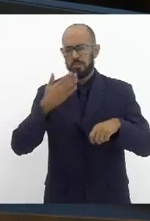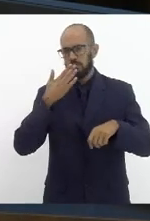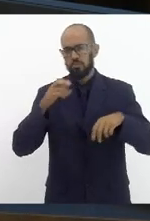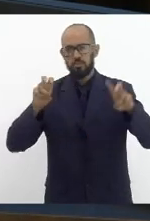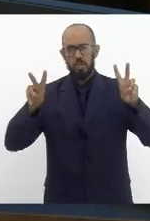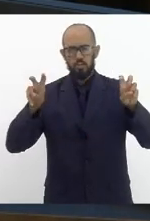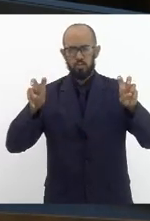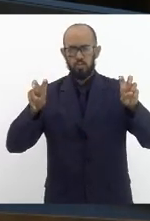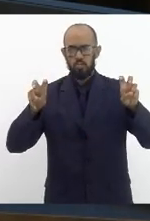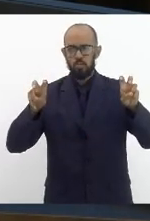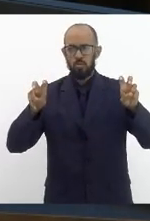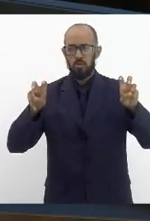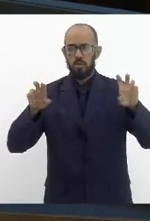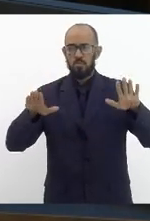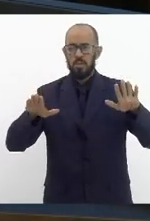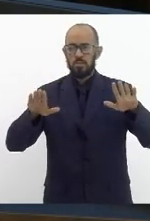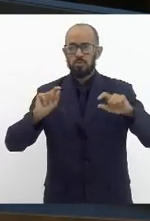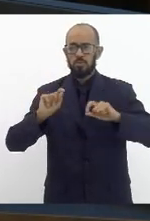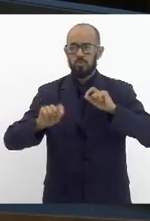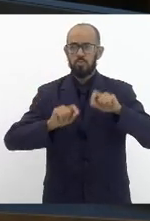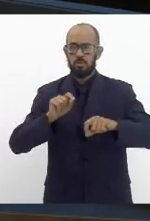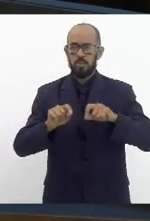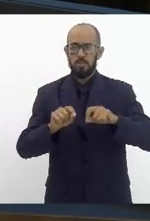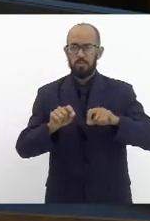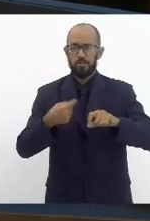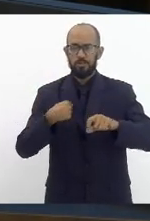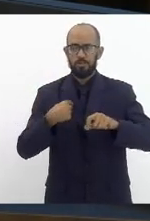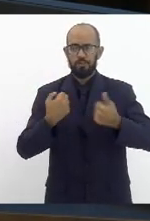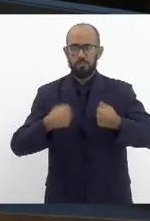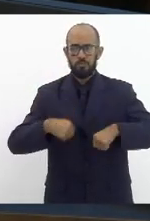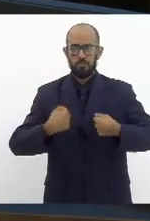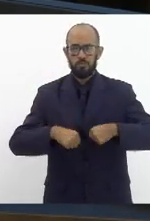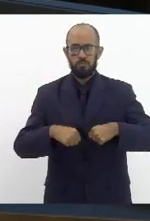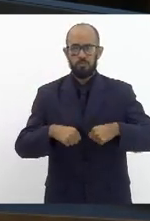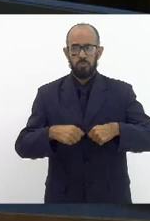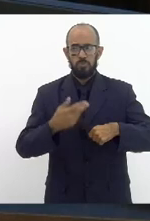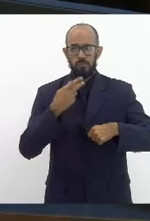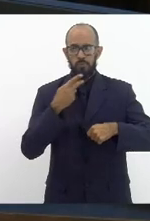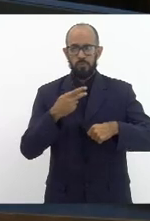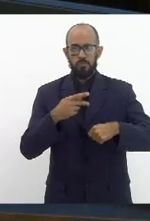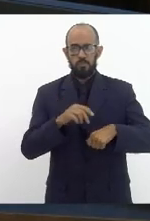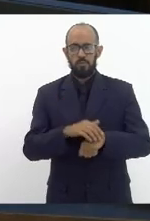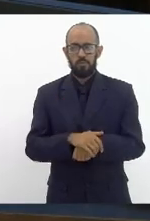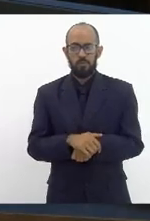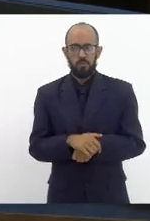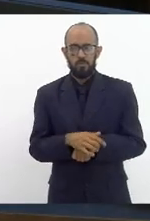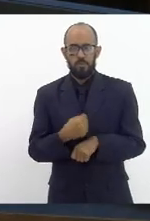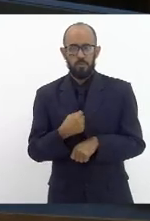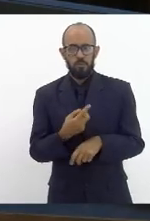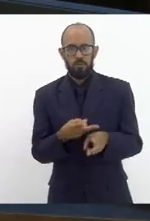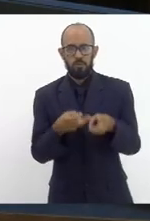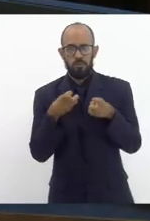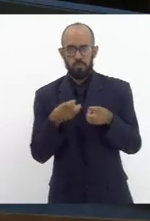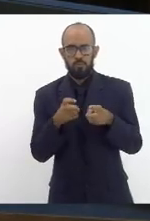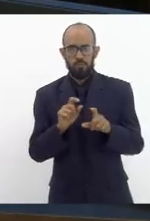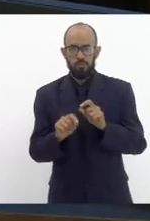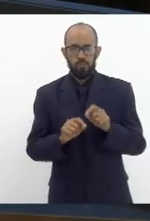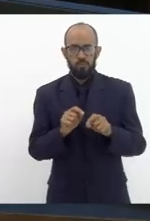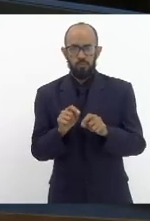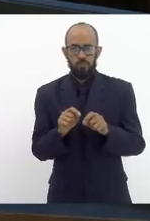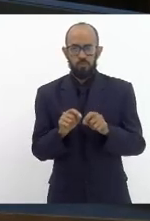Mas eu preciso dizer que eu percebo